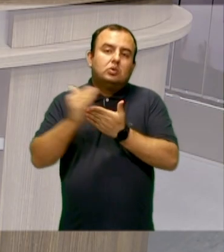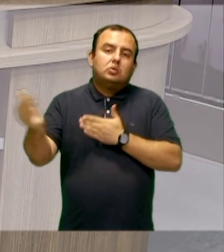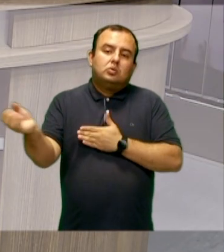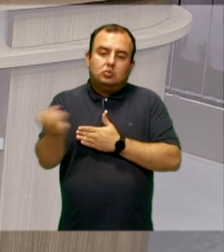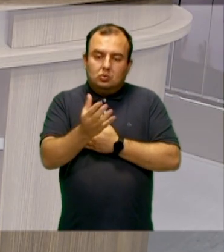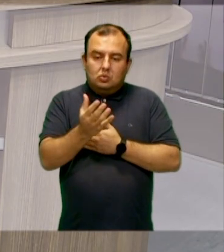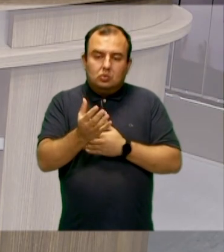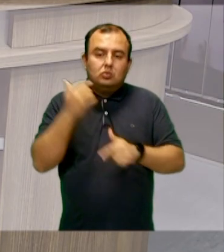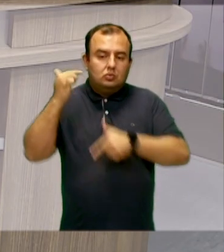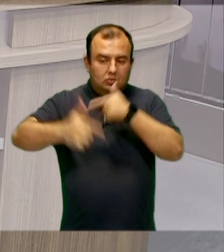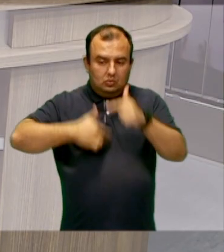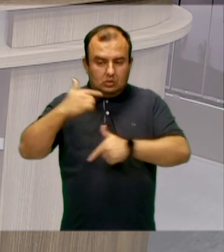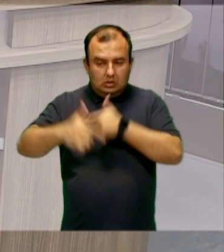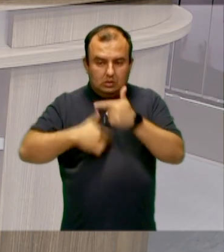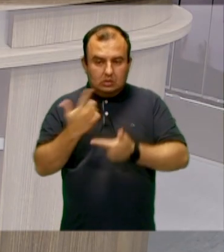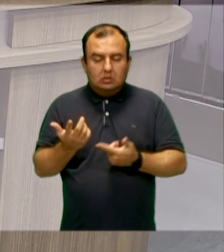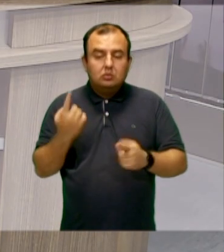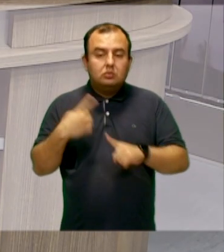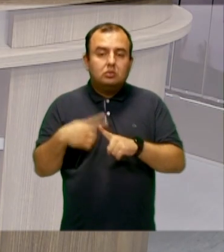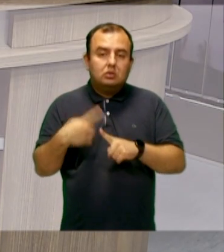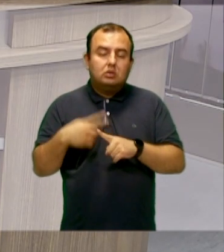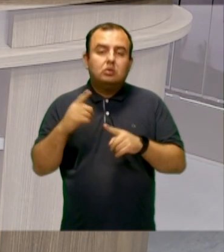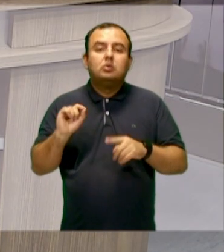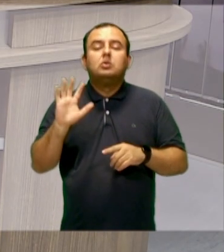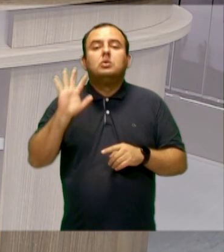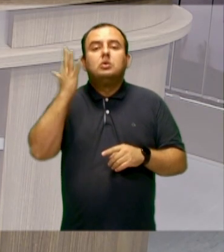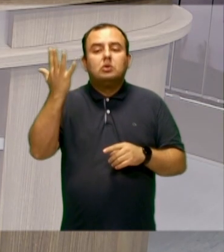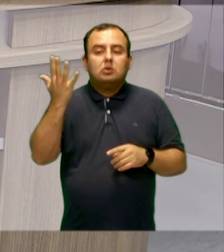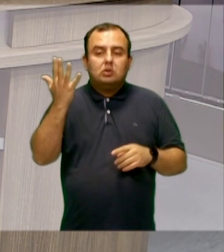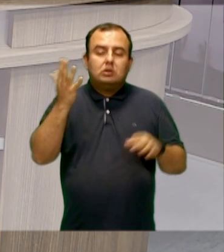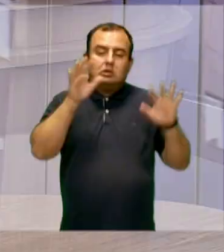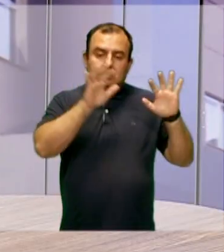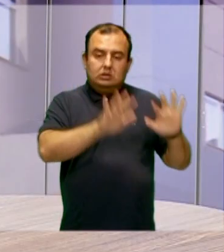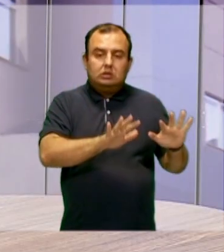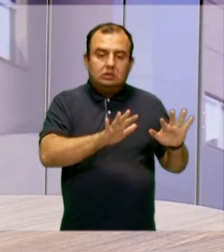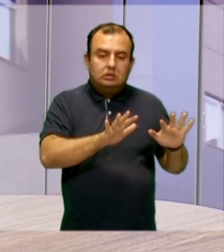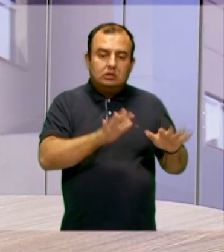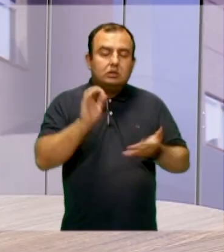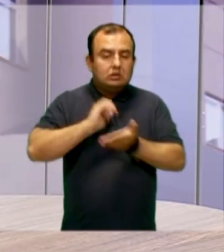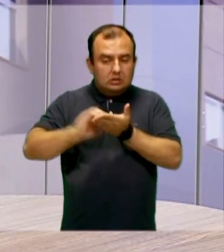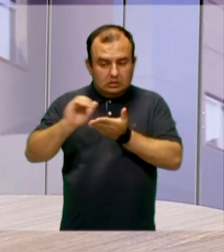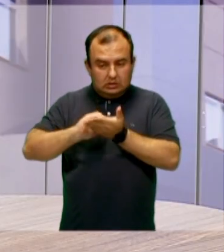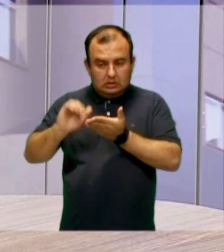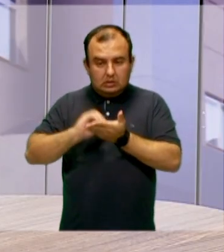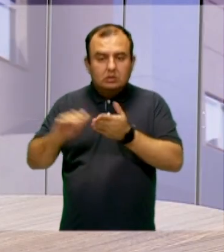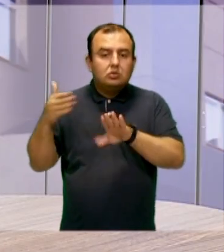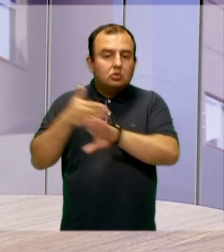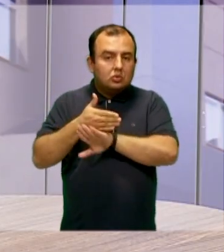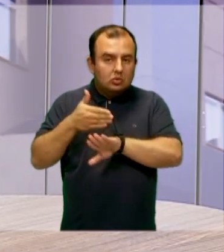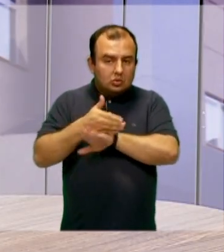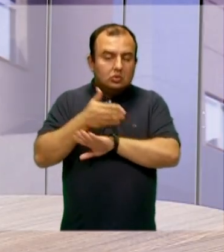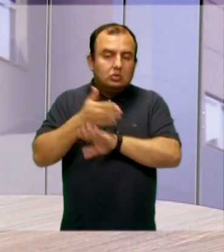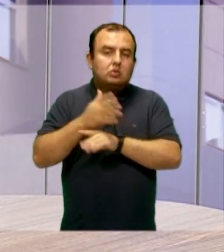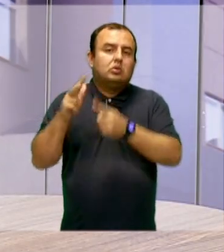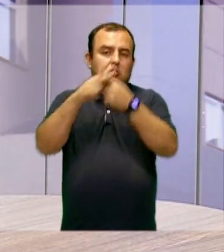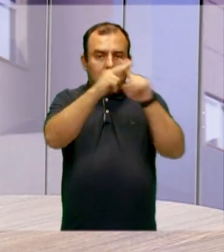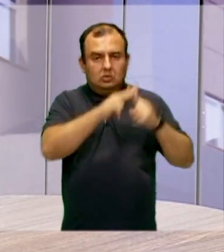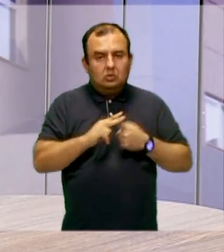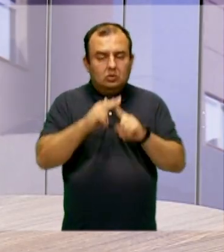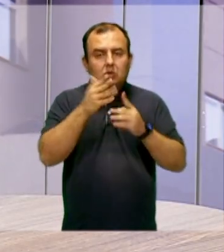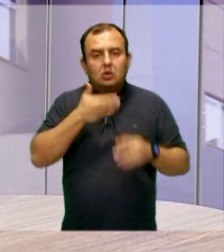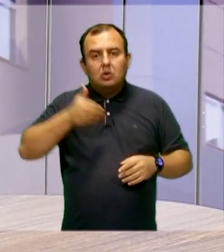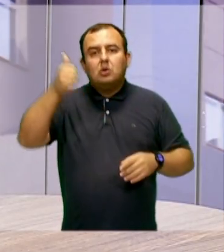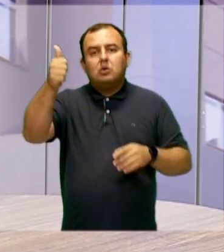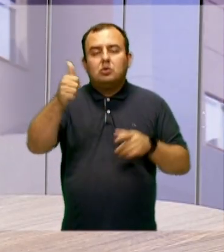novo trabalho, porque assim, o que acontece? Como a gente está lotado e as secretarias estão participando de reformas, melhorando